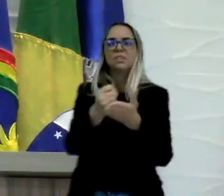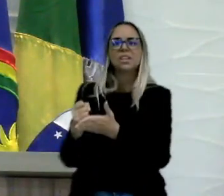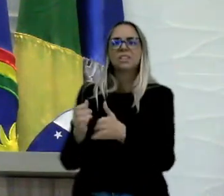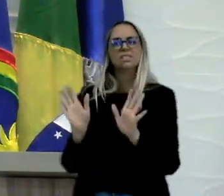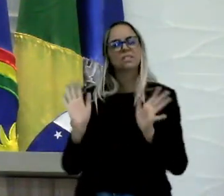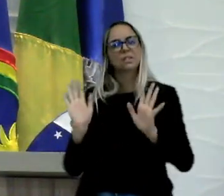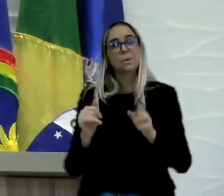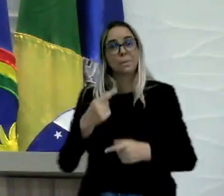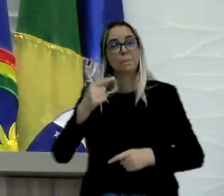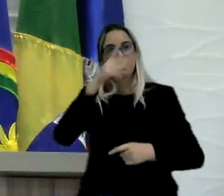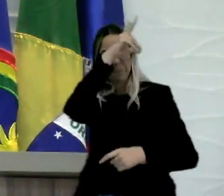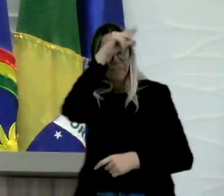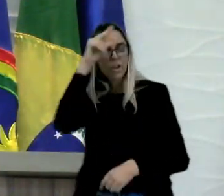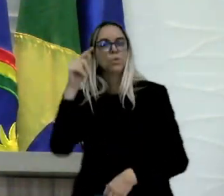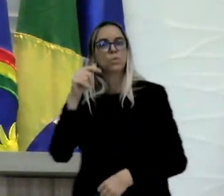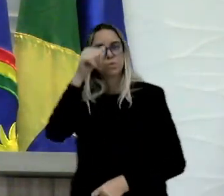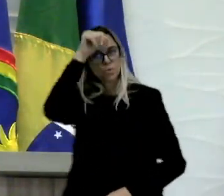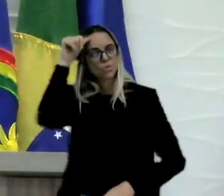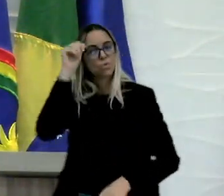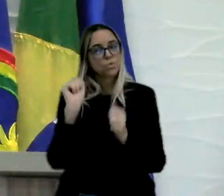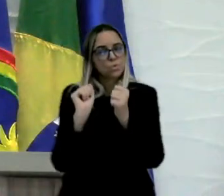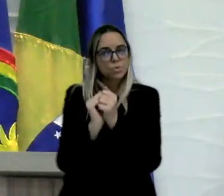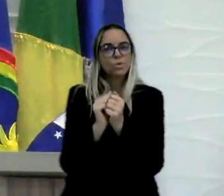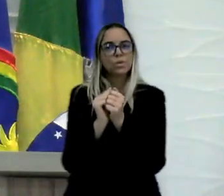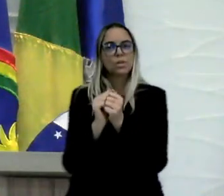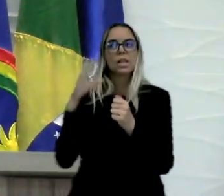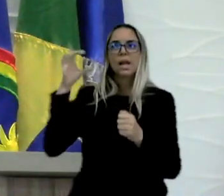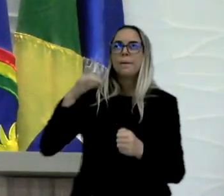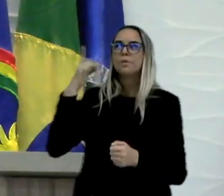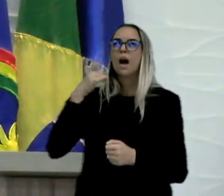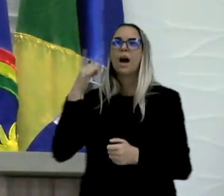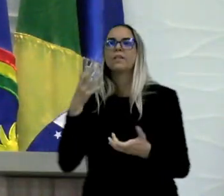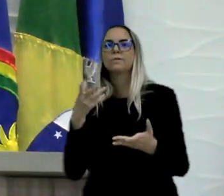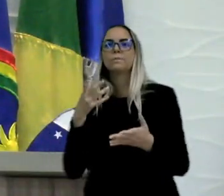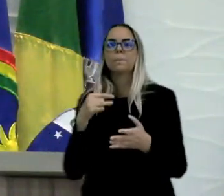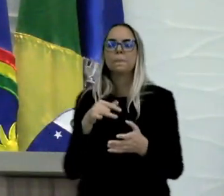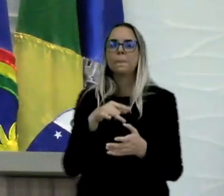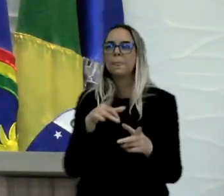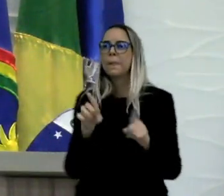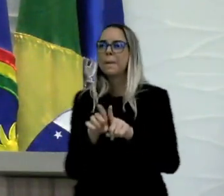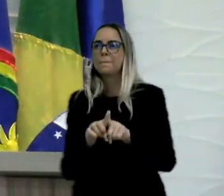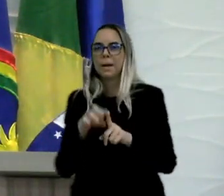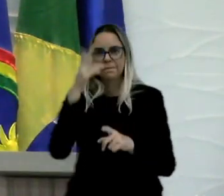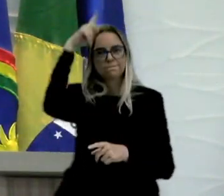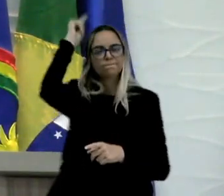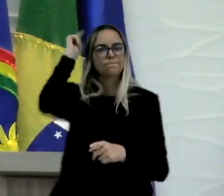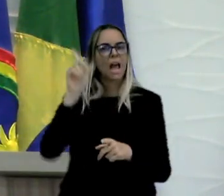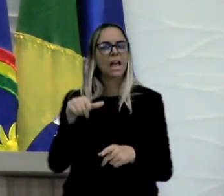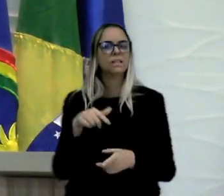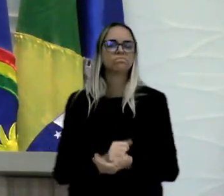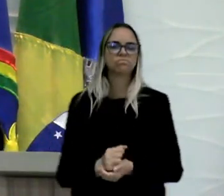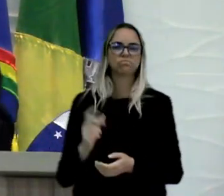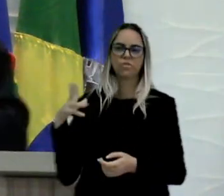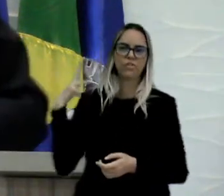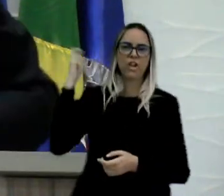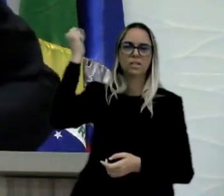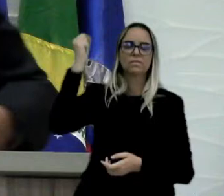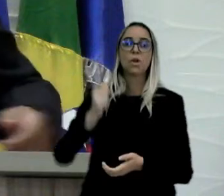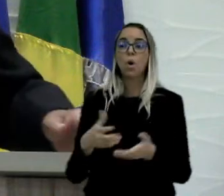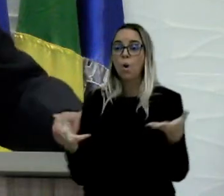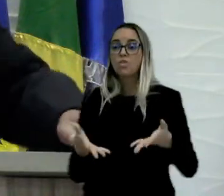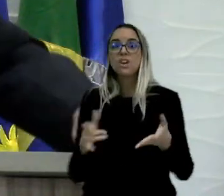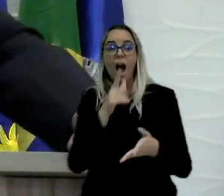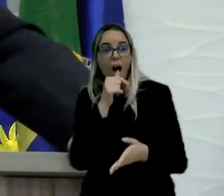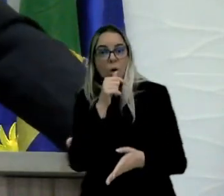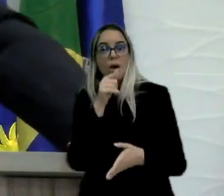lá foi o prefeito Alexandre Baté junto com seor deputado e aquele caba ali Valente eu choro hoje porque hoje nós tem água sabe onde meu